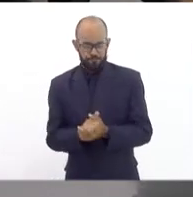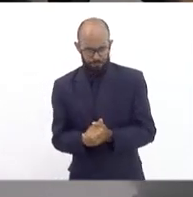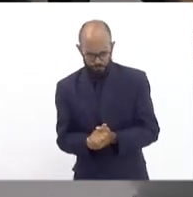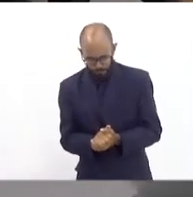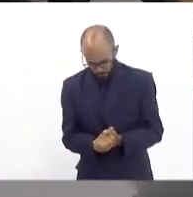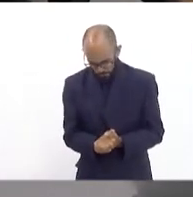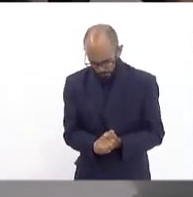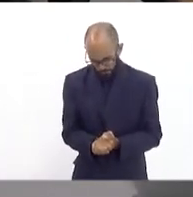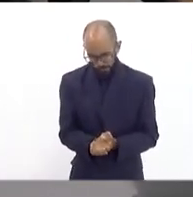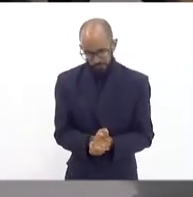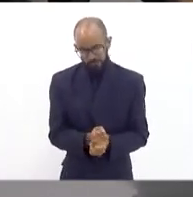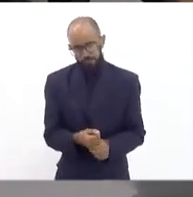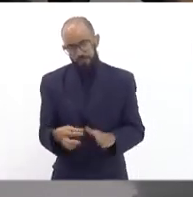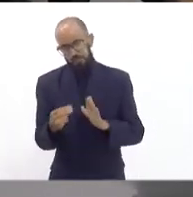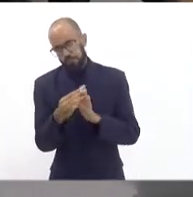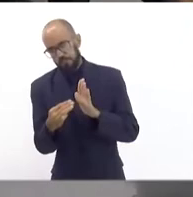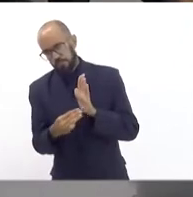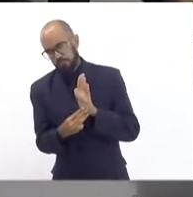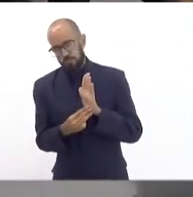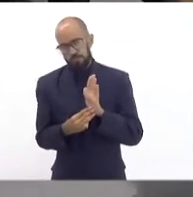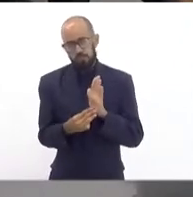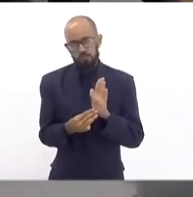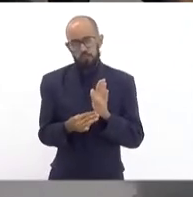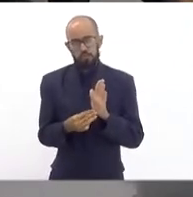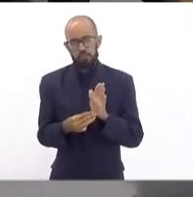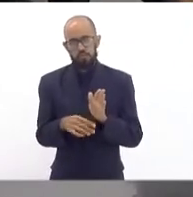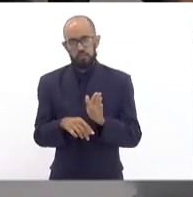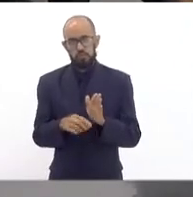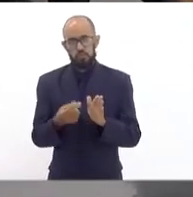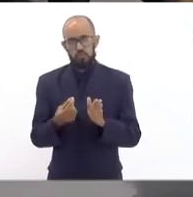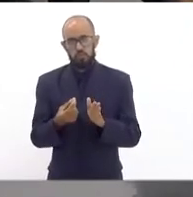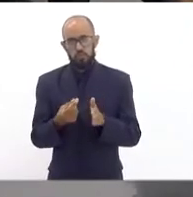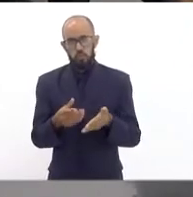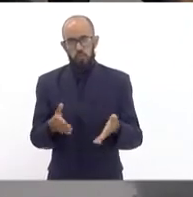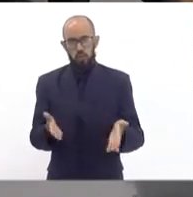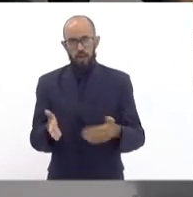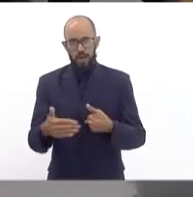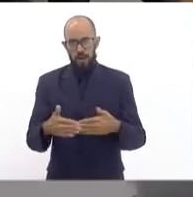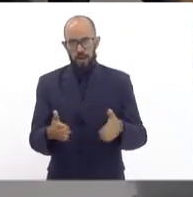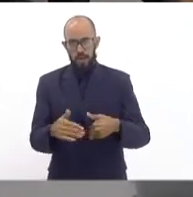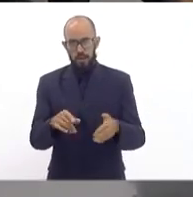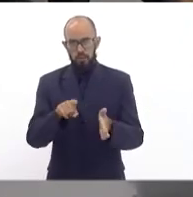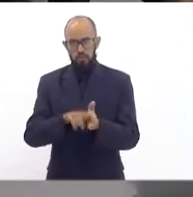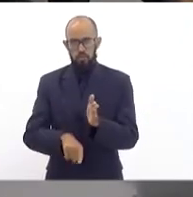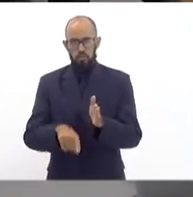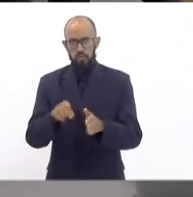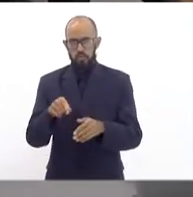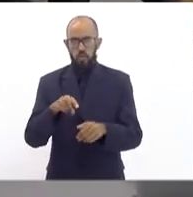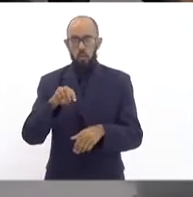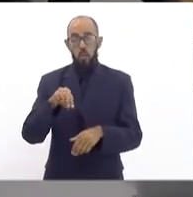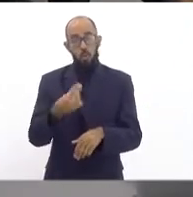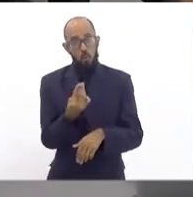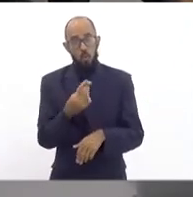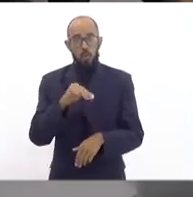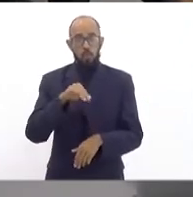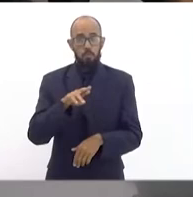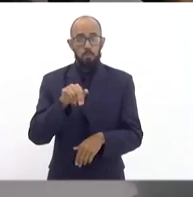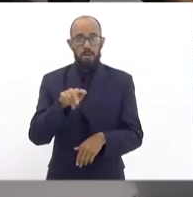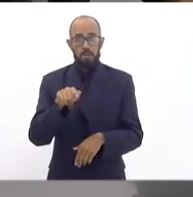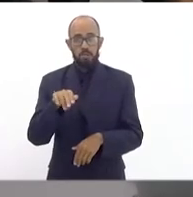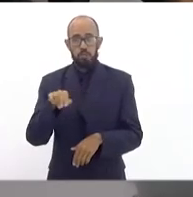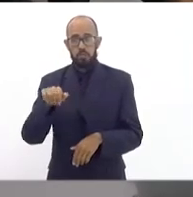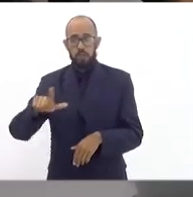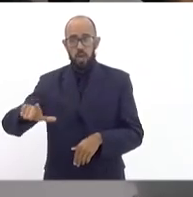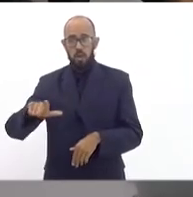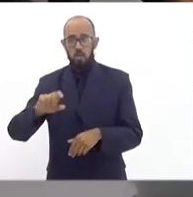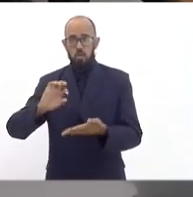atualmente até a metodologia de fluxo de caixa descontado, até uma mais avançada de fluxo de caixa marginal, é que os contratos ao longo dos anos